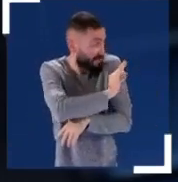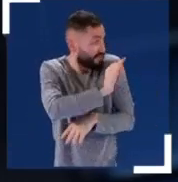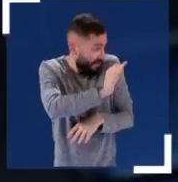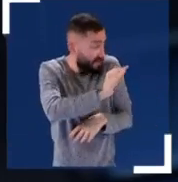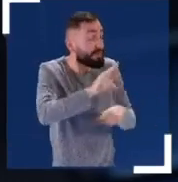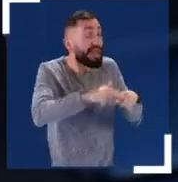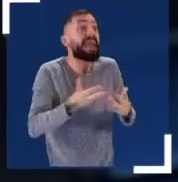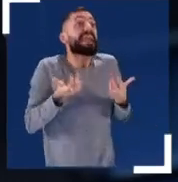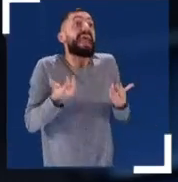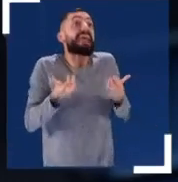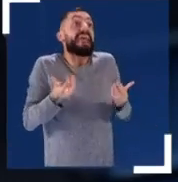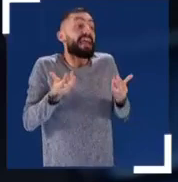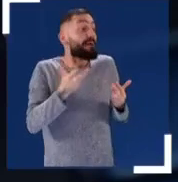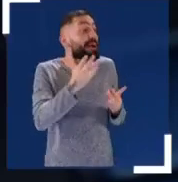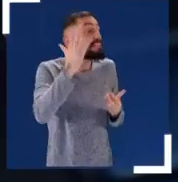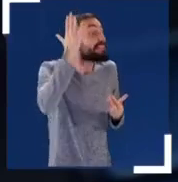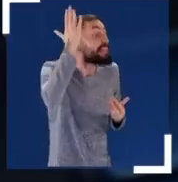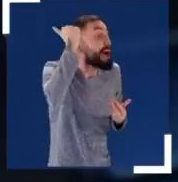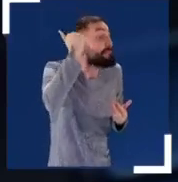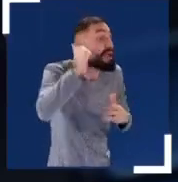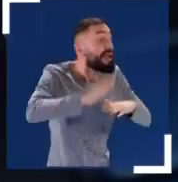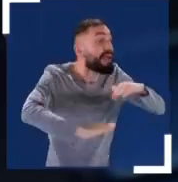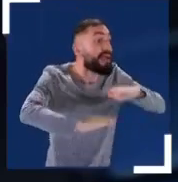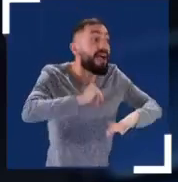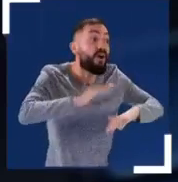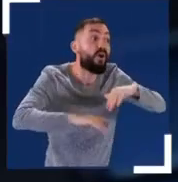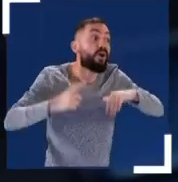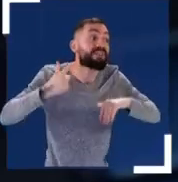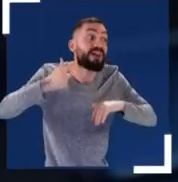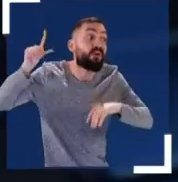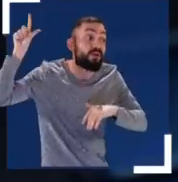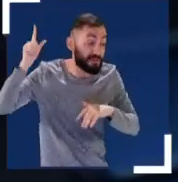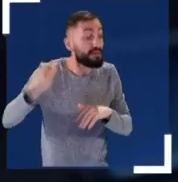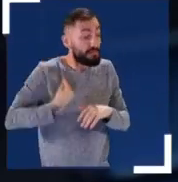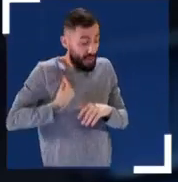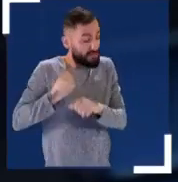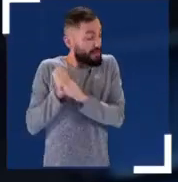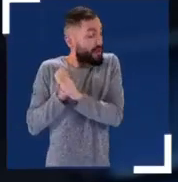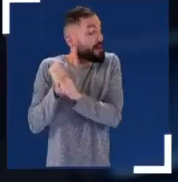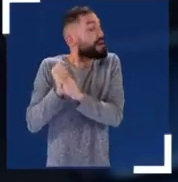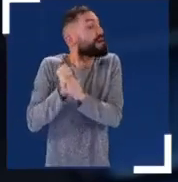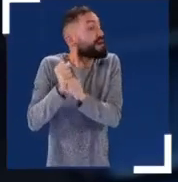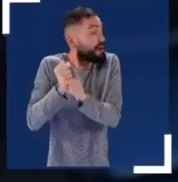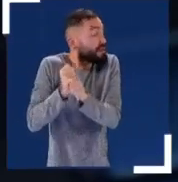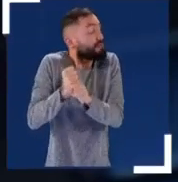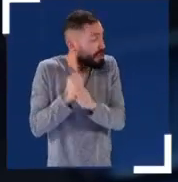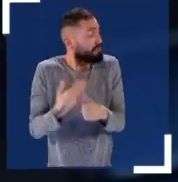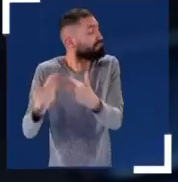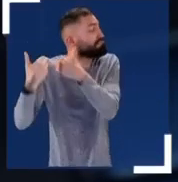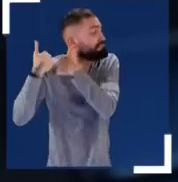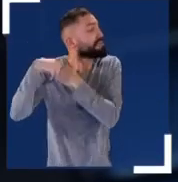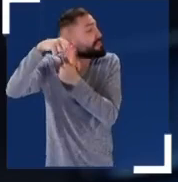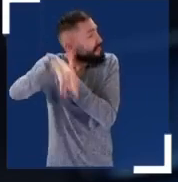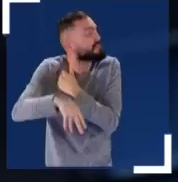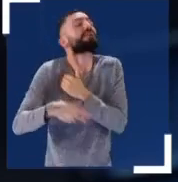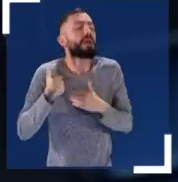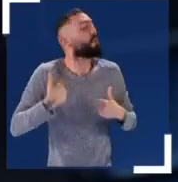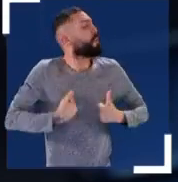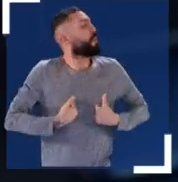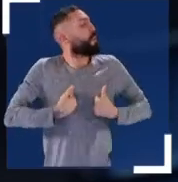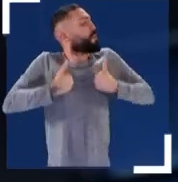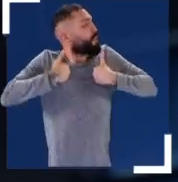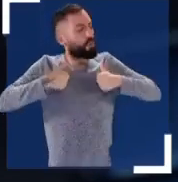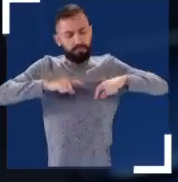querer fazer, outra coisa é saber fazer. Então, ao longo desses anos da minha vida, eu exerci essa função pública, tenho muito orgulho